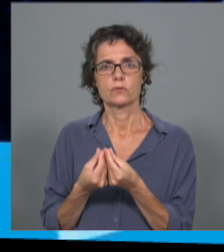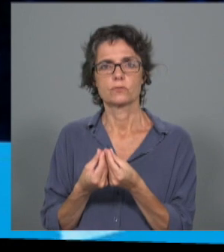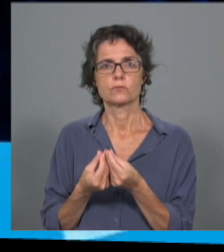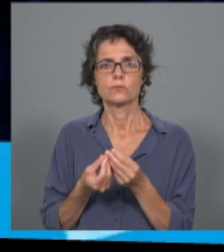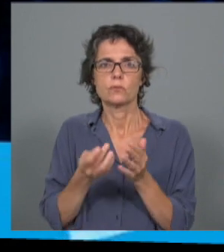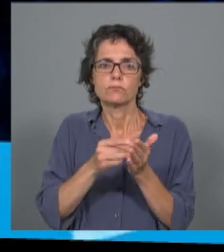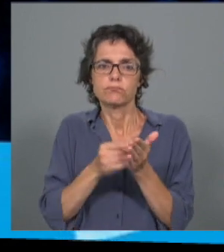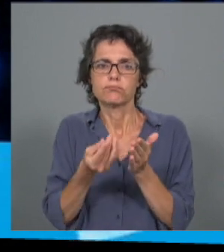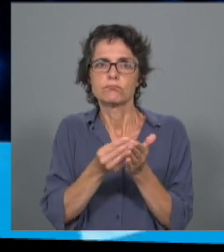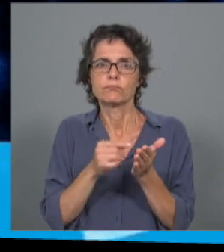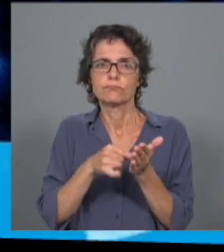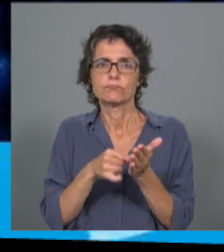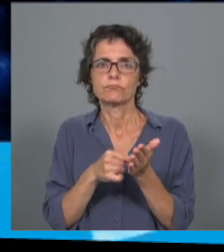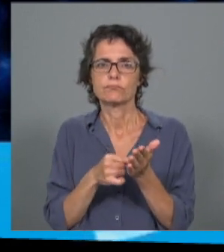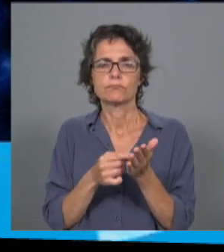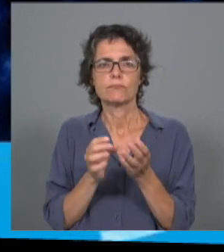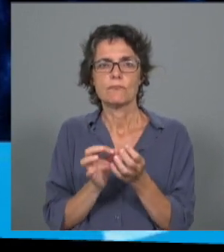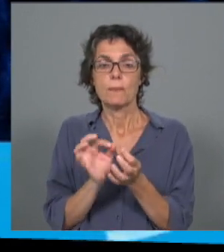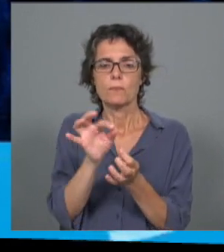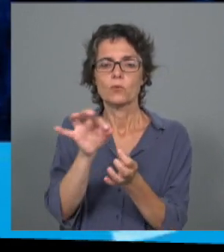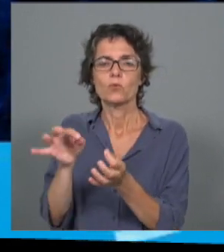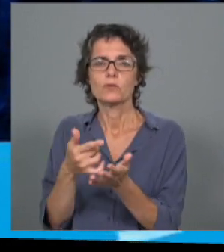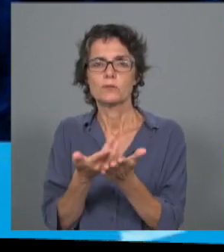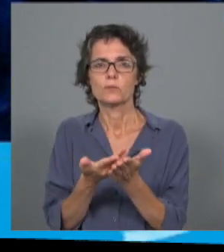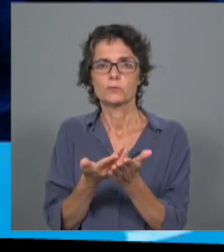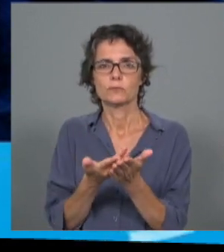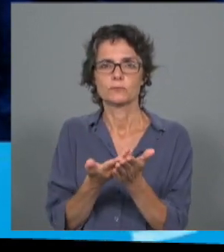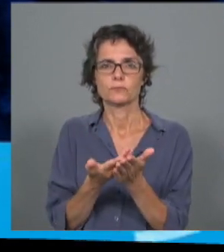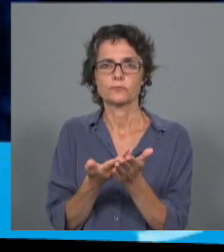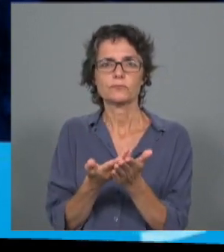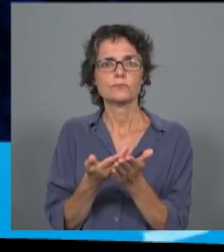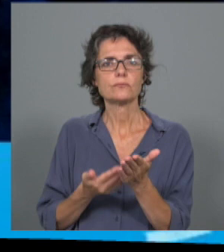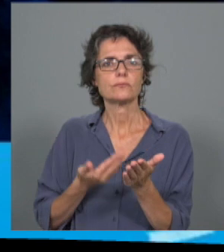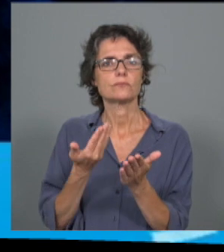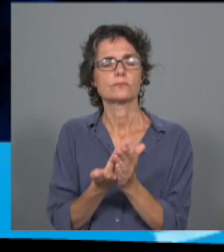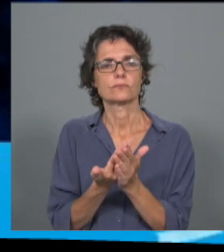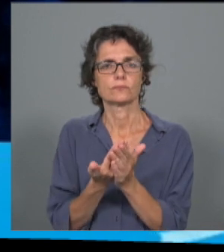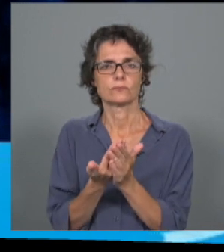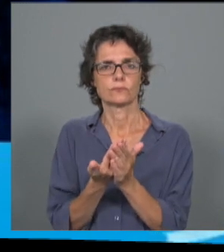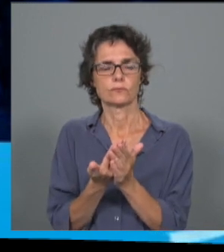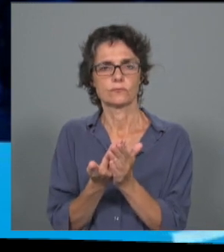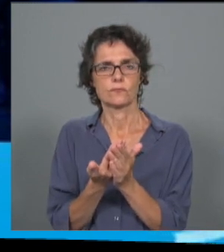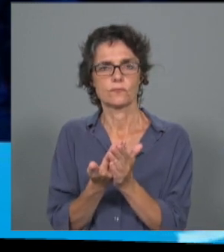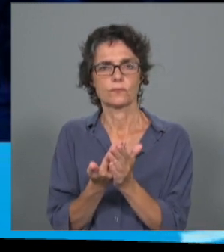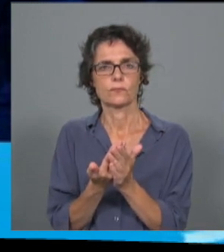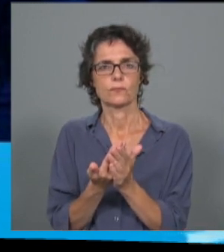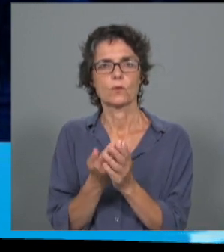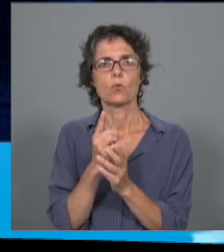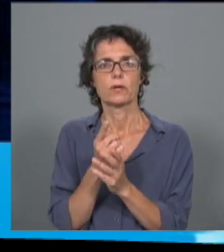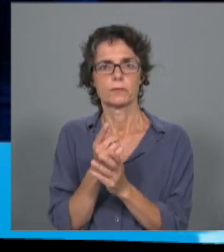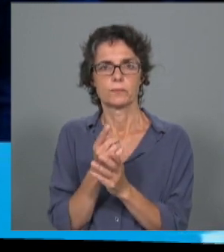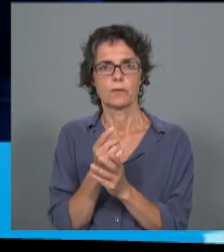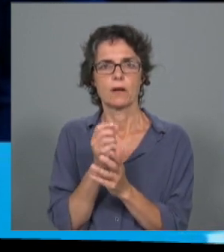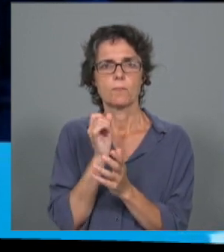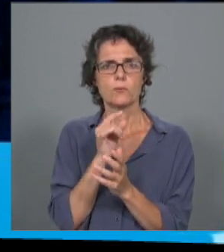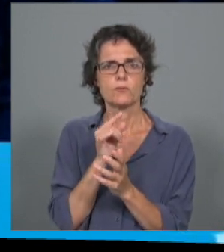um subsídio que pudesse ser útil, que também, de certa forma, fosse uma alternativa